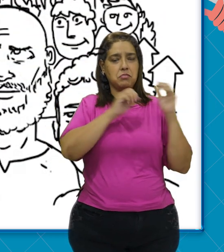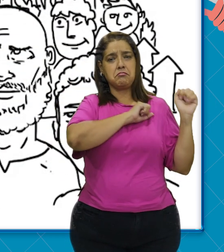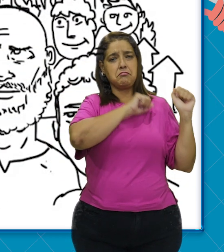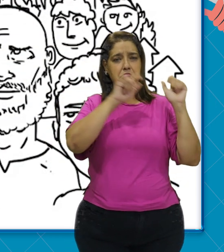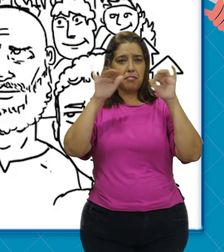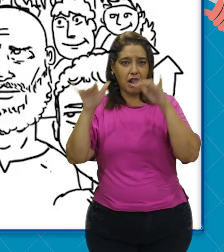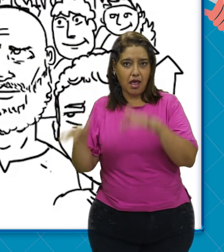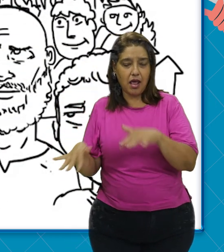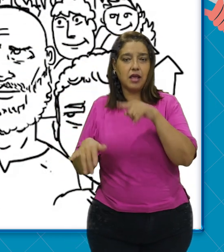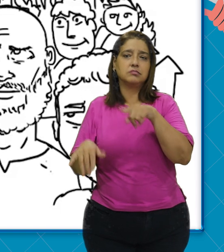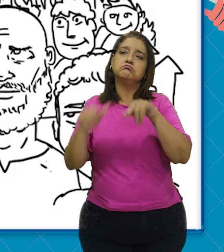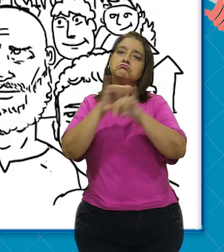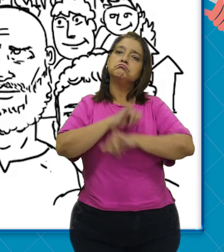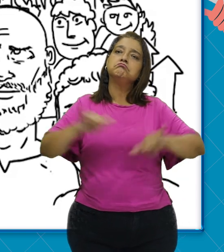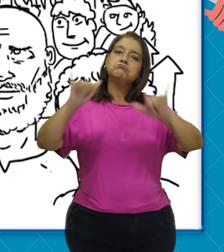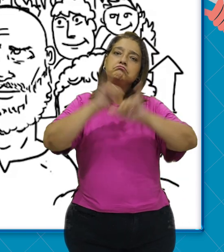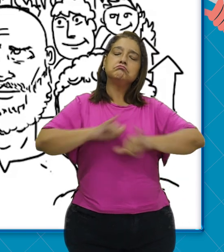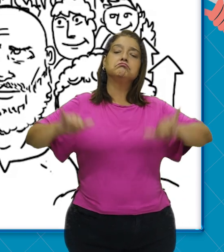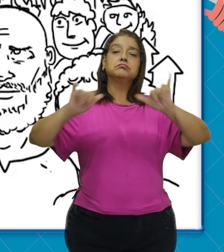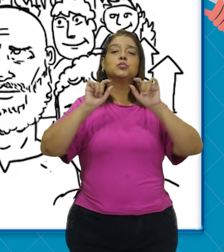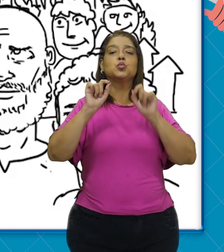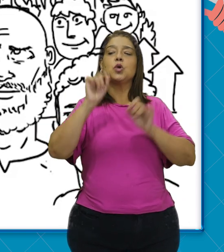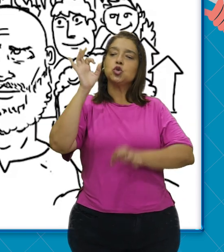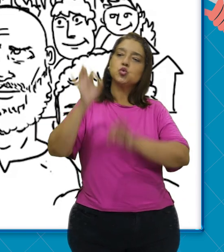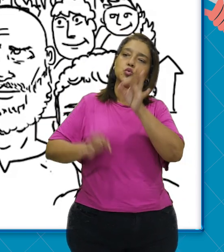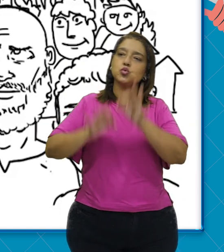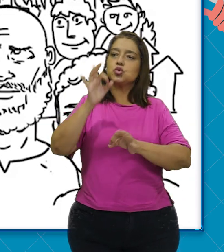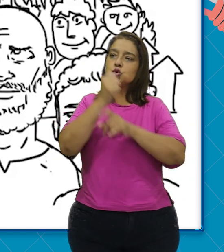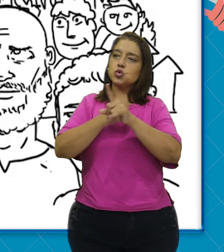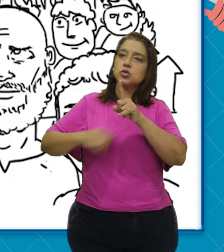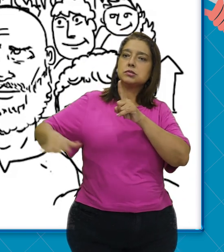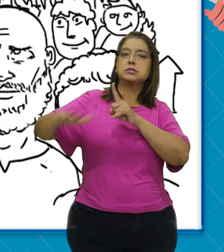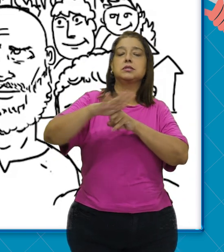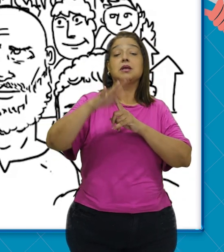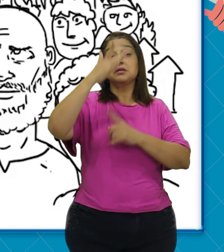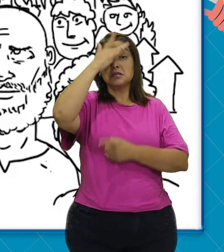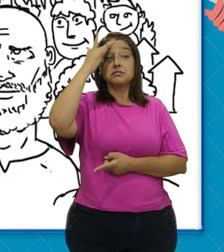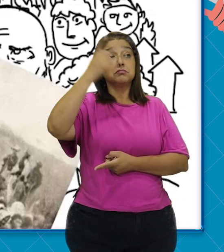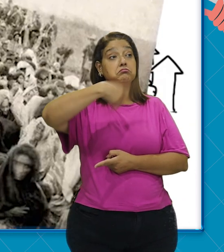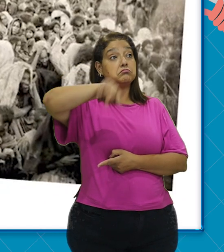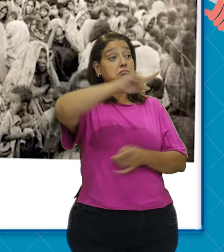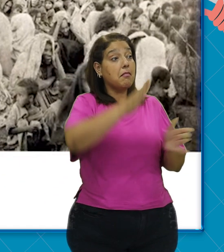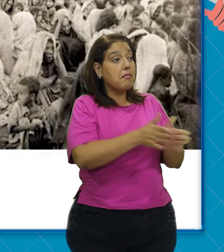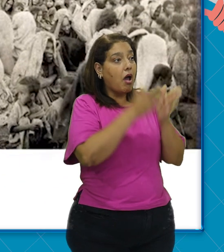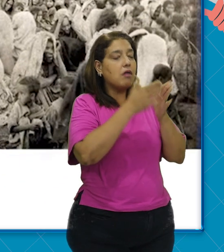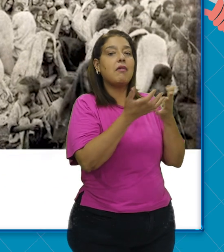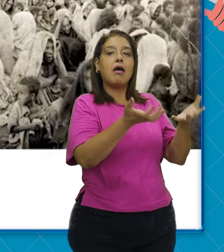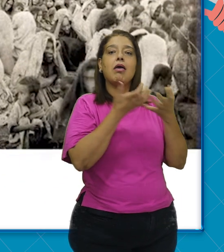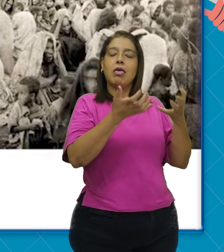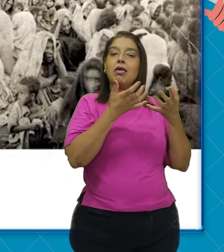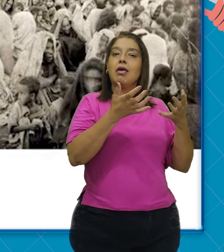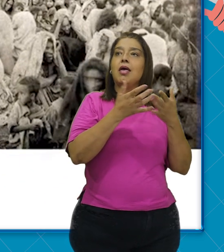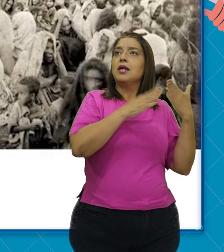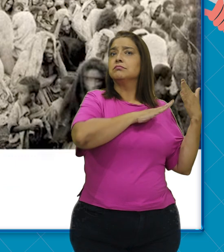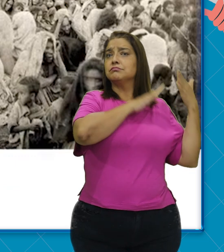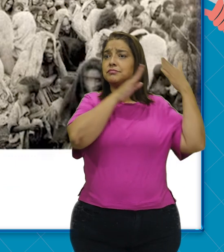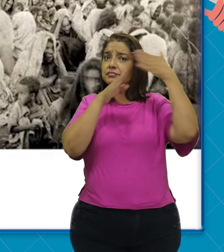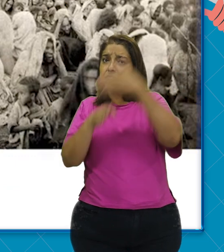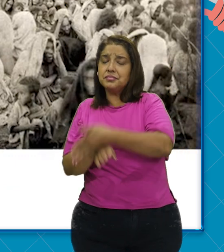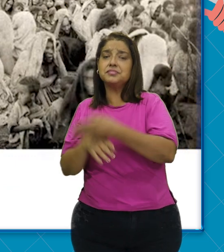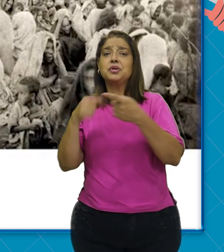Seu discurso de justiça social e posse coletiva de terras era muito atraente para o povo humilde do sertão, que passava por